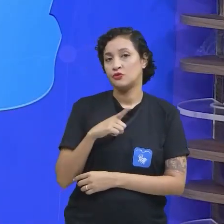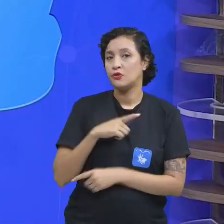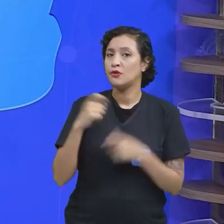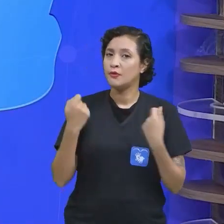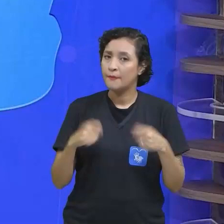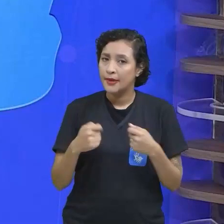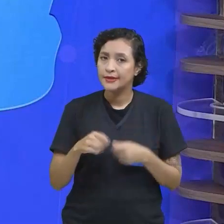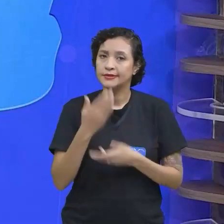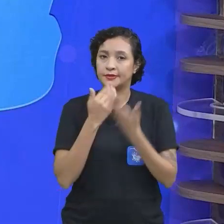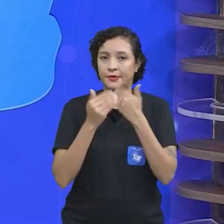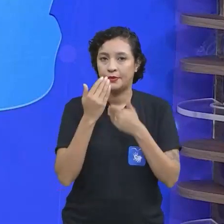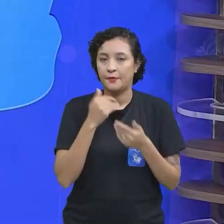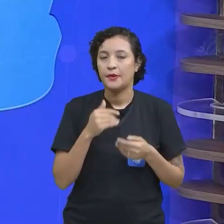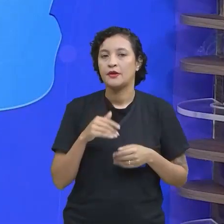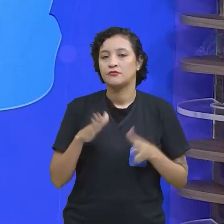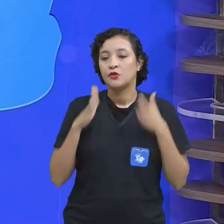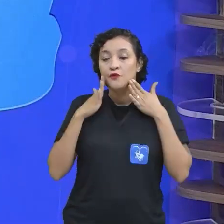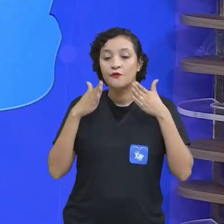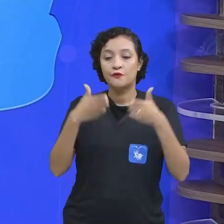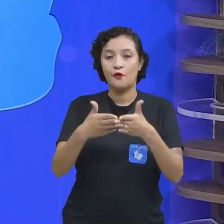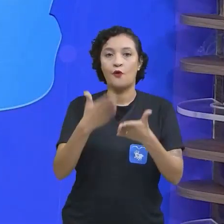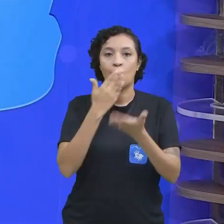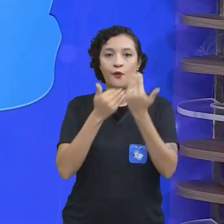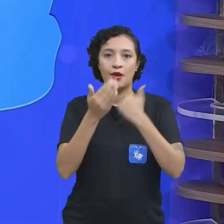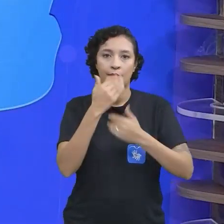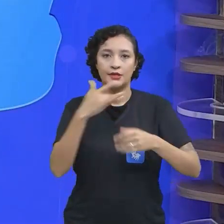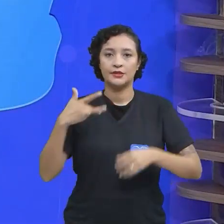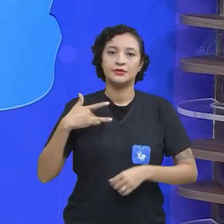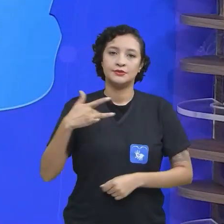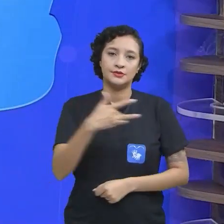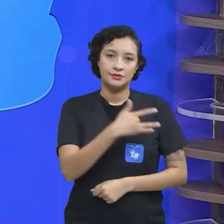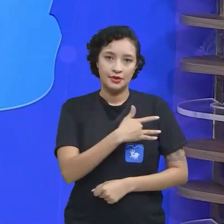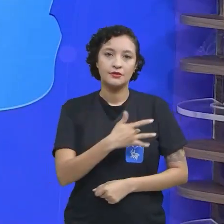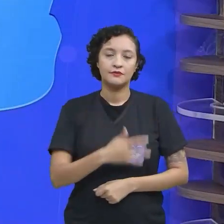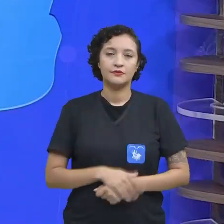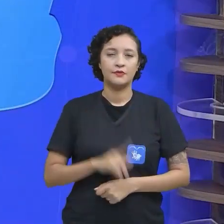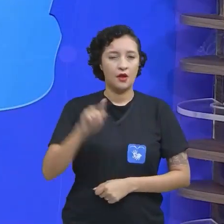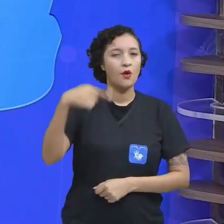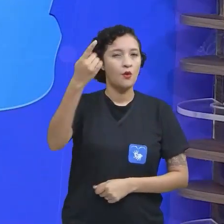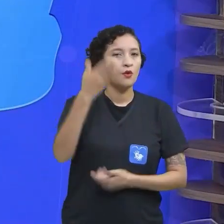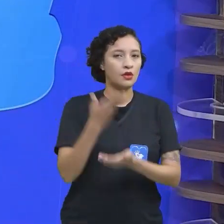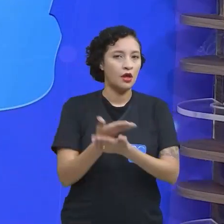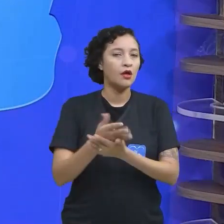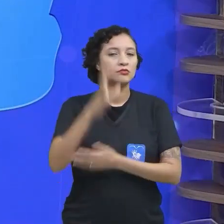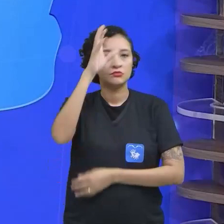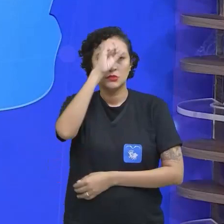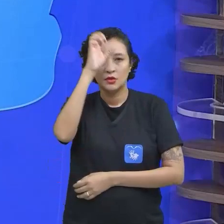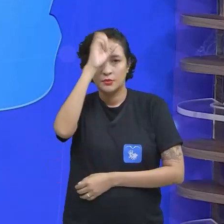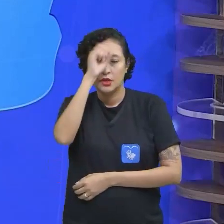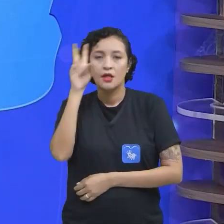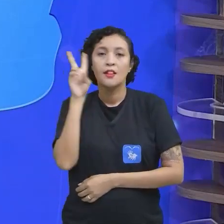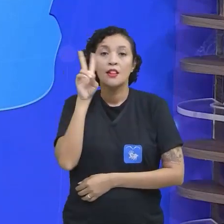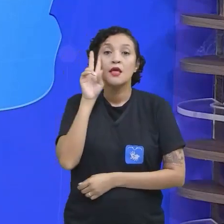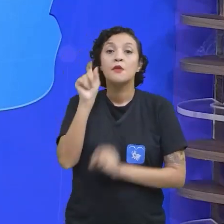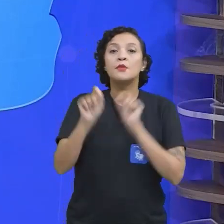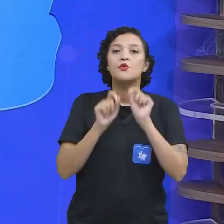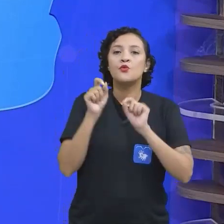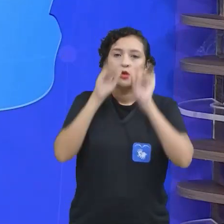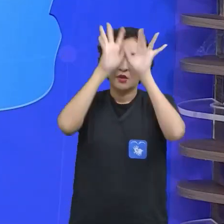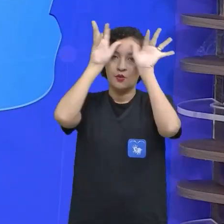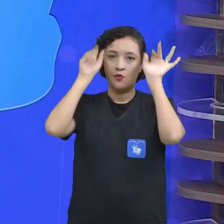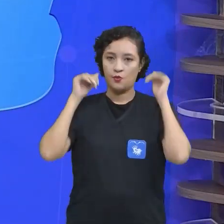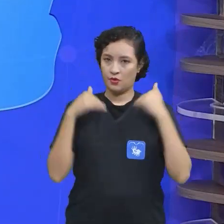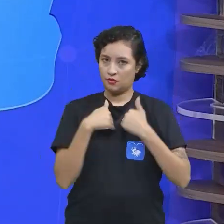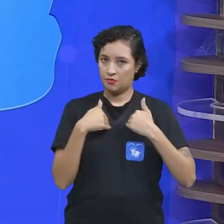melhor, que é sobre alimentação saudável. Então, lembrem sempre de que todos os animais, eles